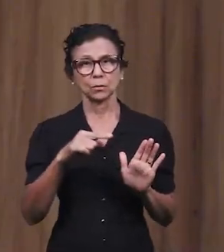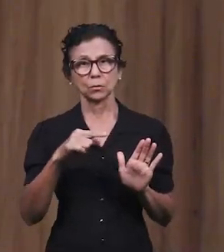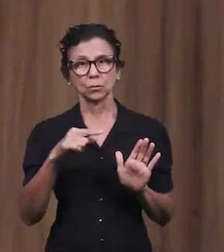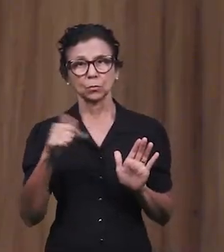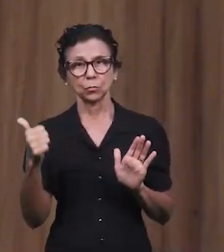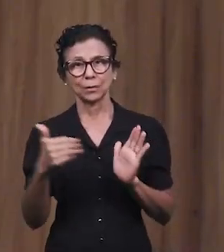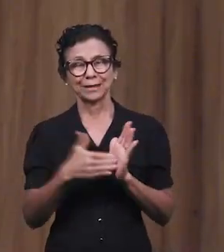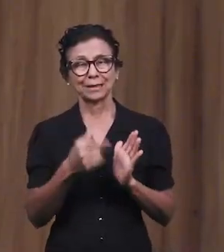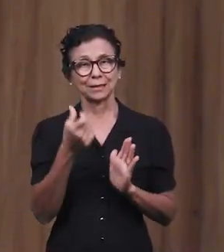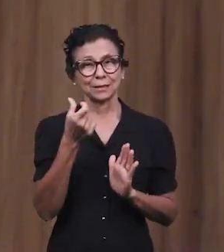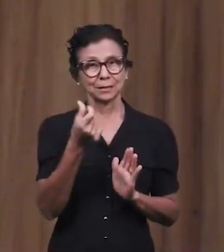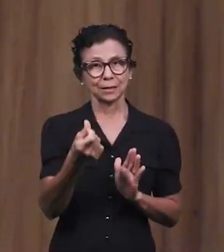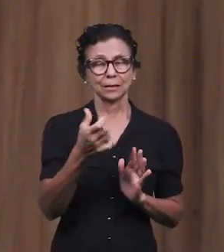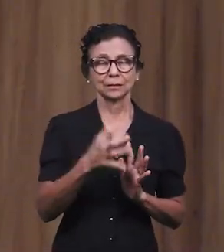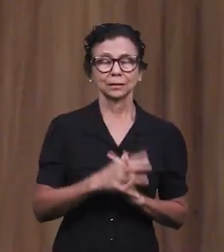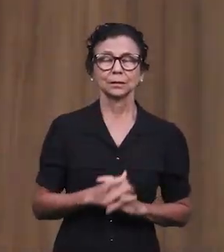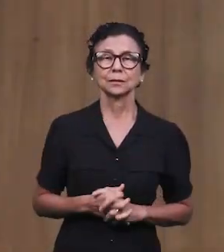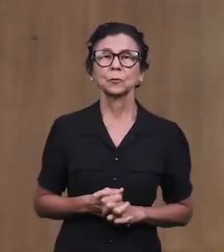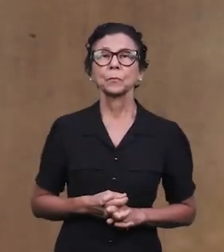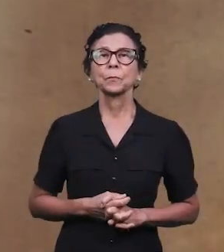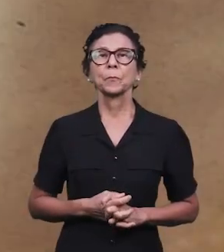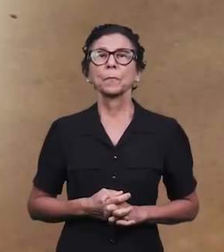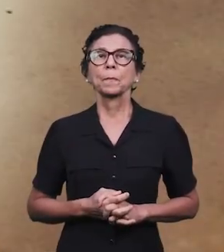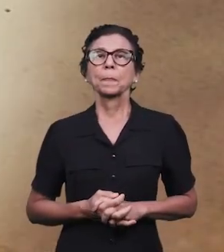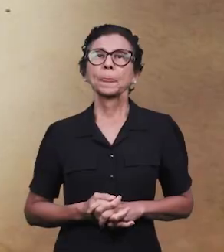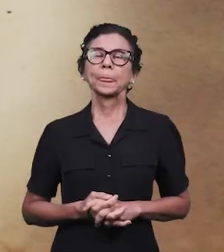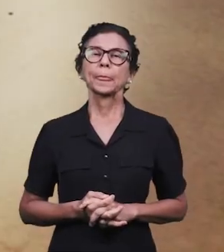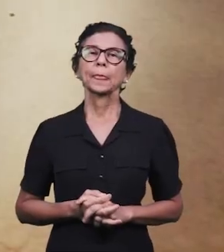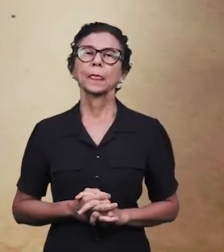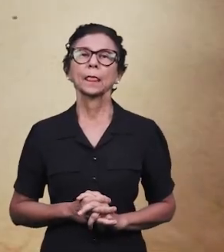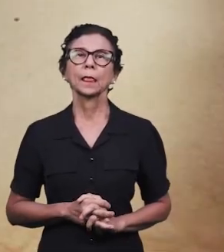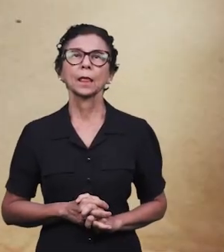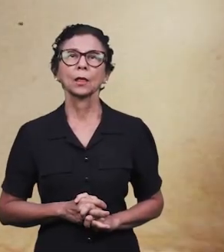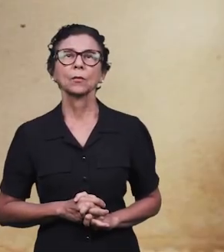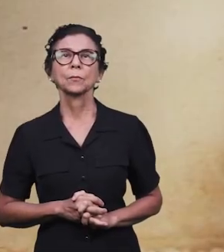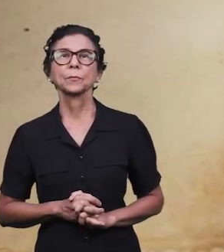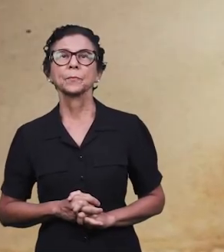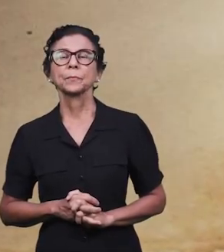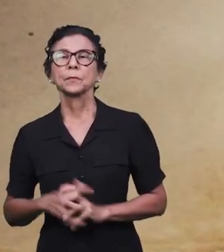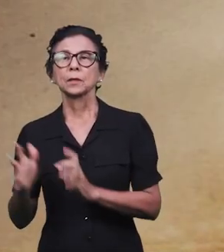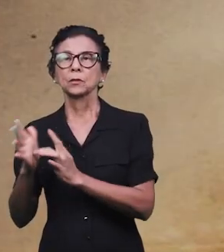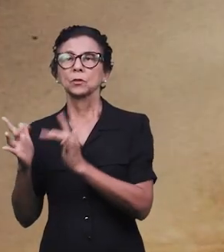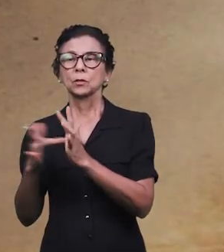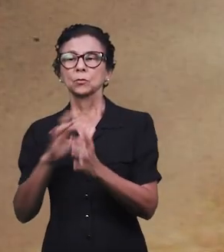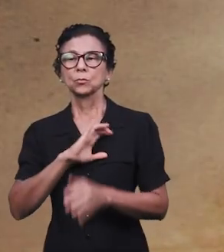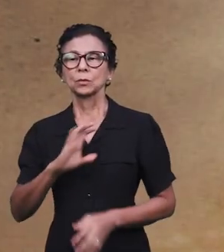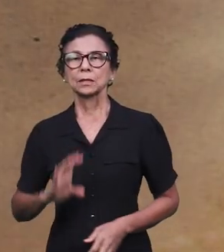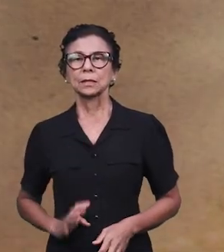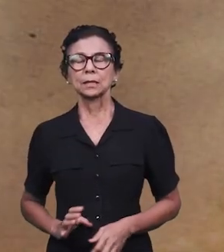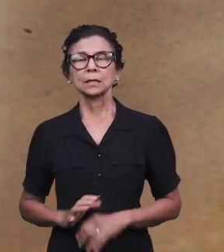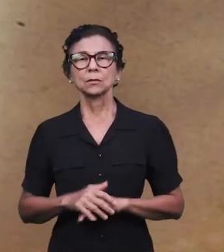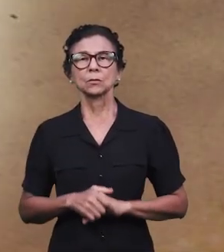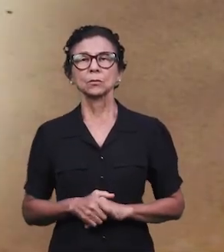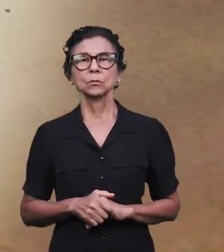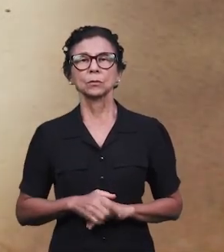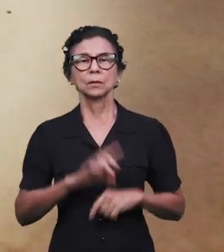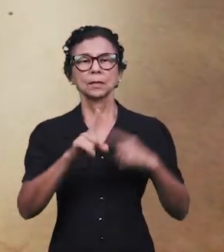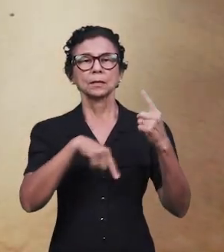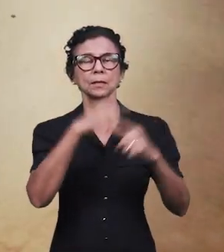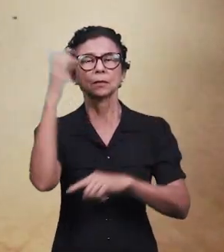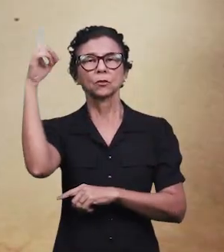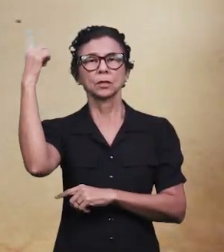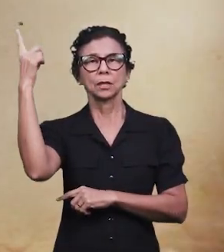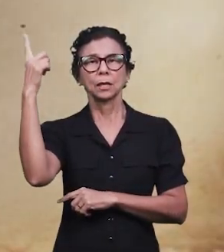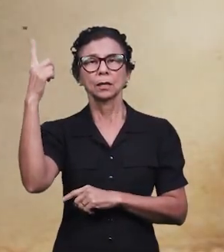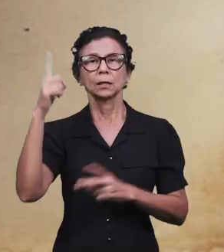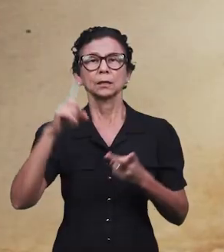verso 1 ao 6, diz assim: livro da geração de Jesus Cristo, filho de Davi,